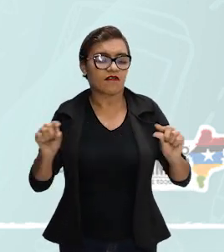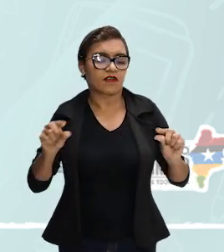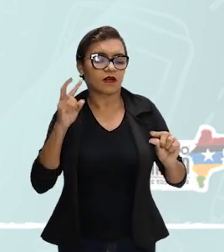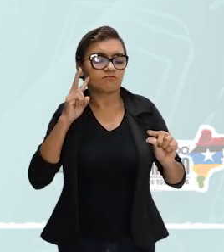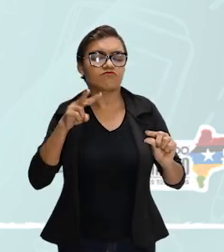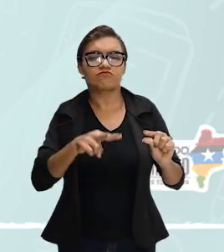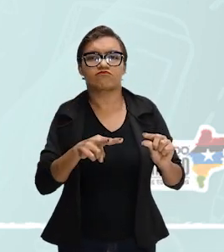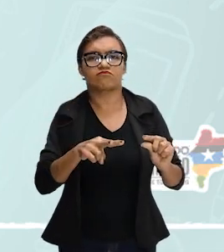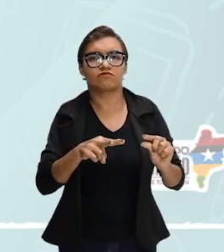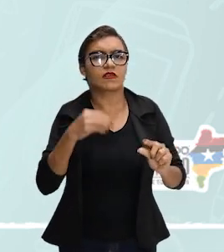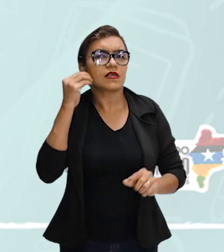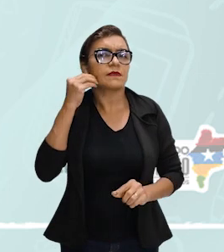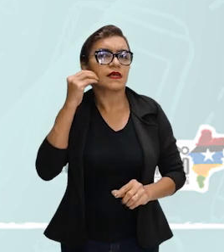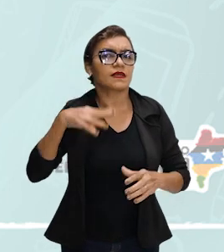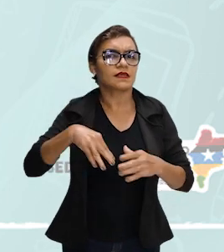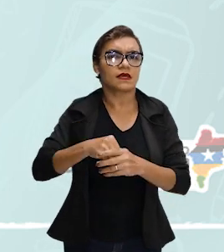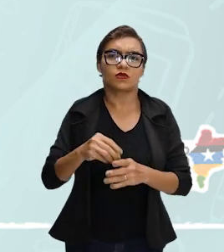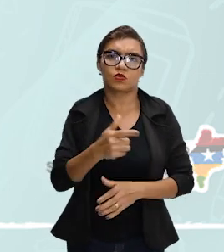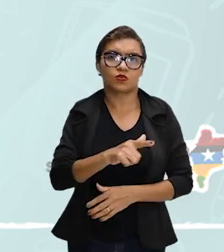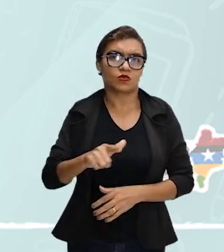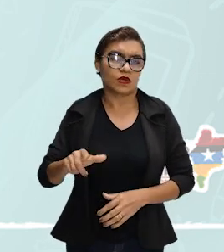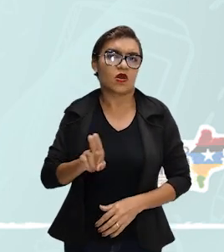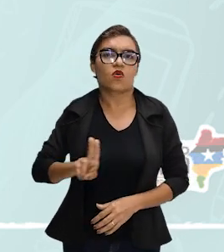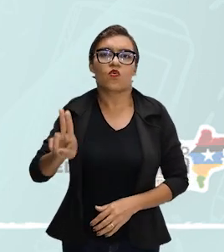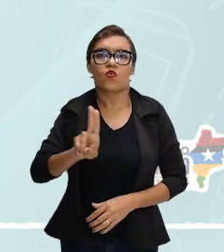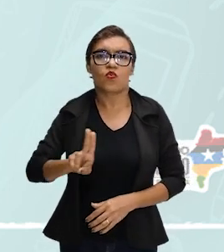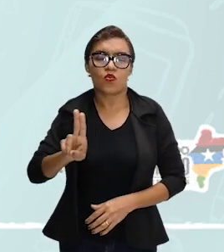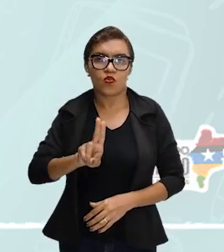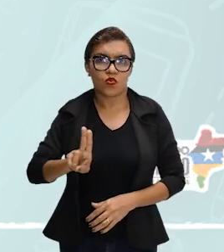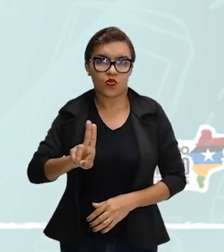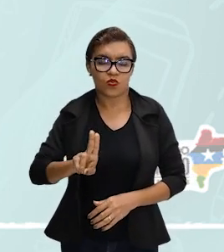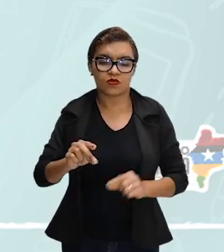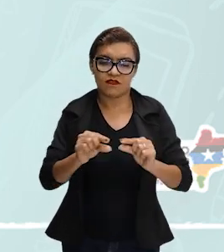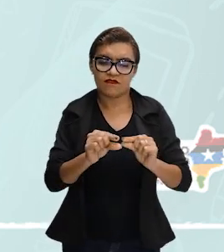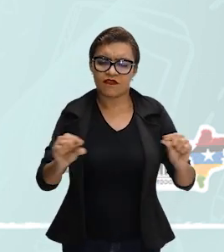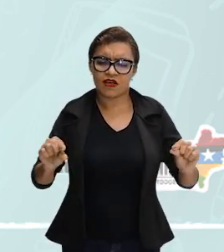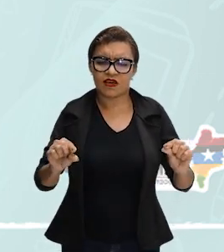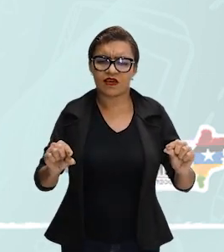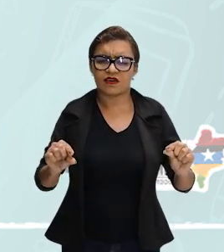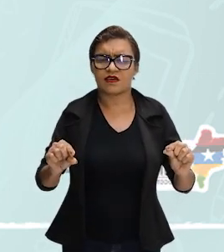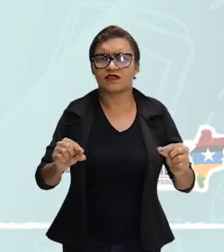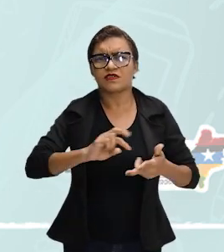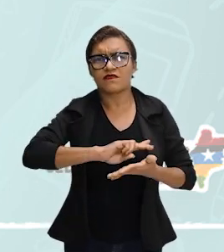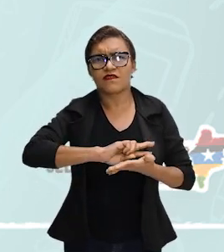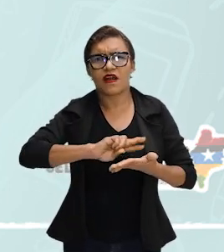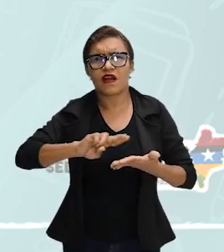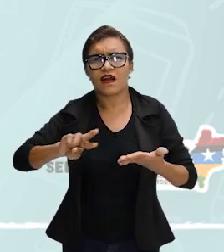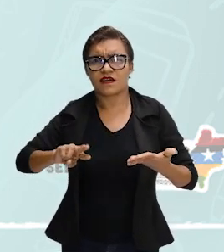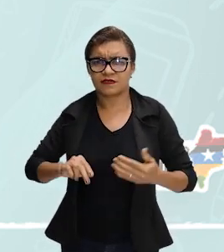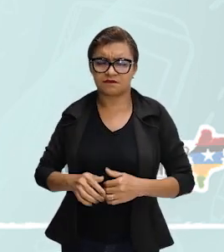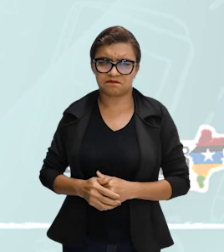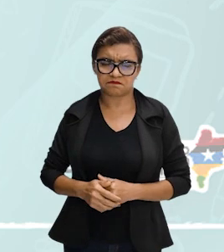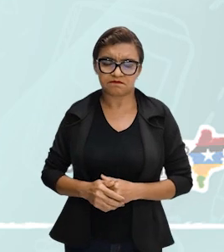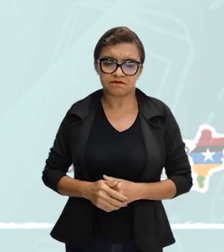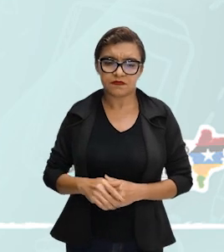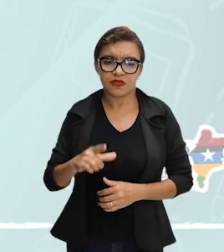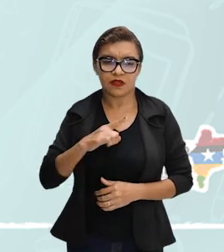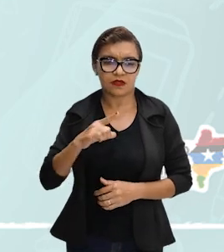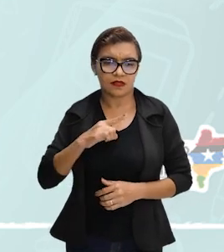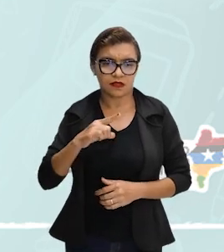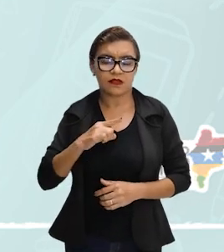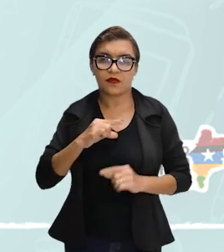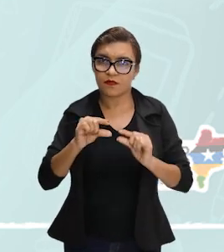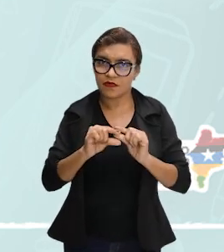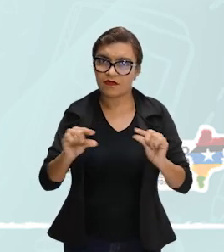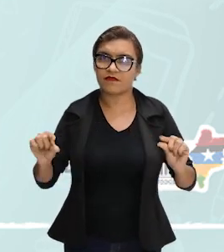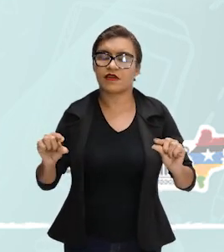e não é experimentada. Se utiliza de várias orações, eu utilizo muito em várias orações subordinadas, tá? E sempre tem uma